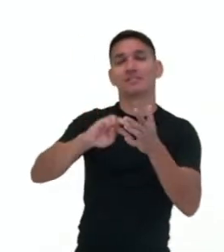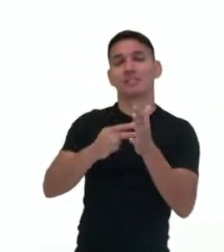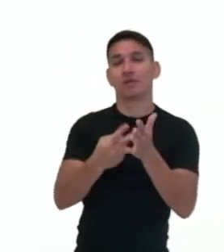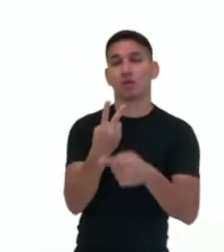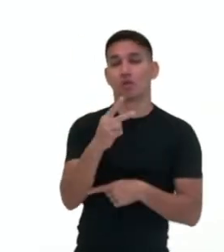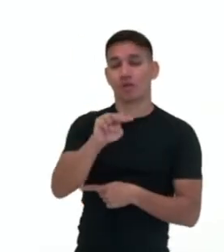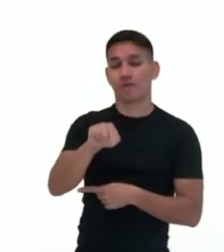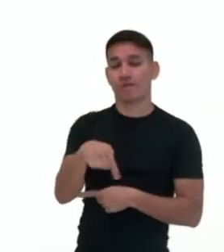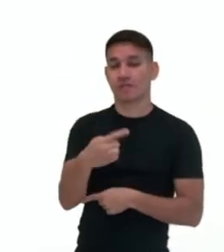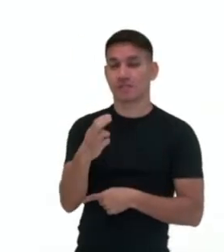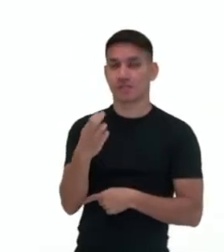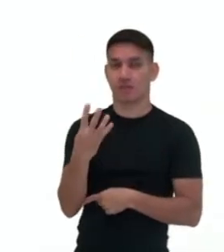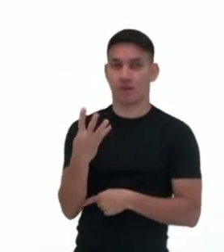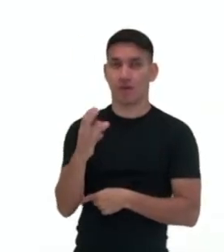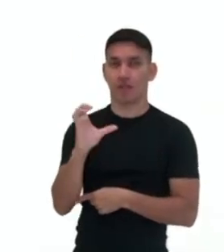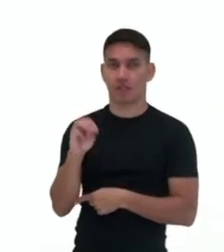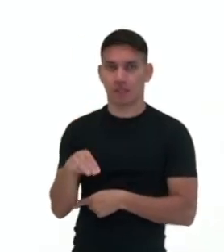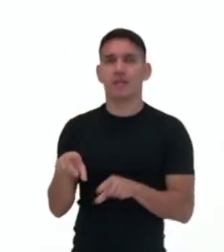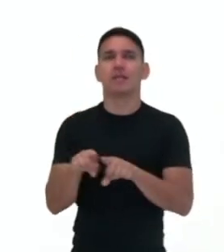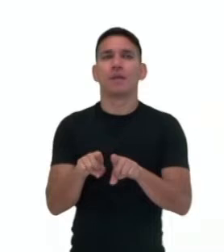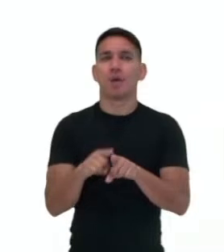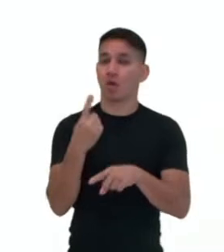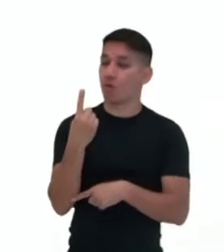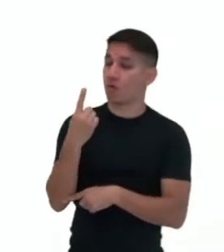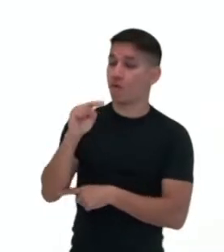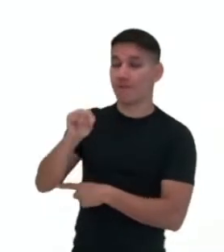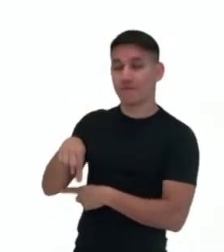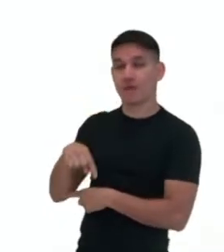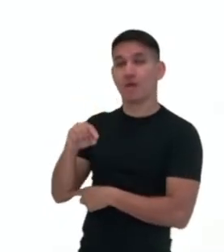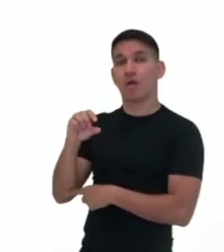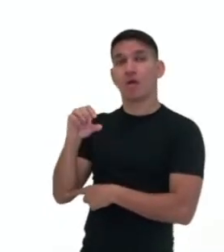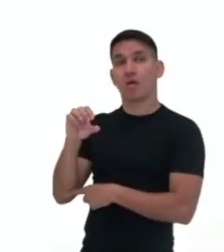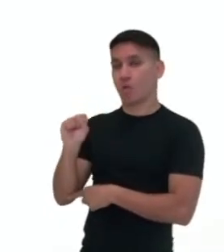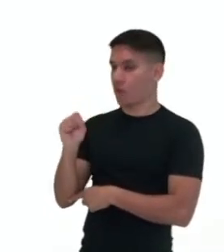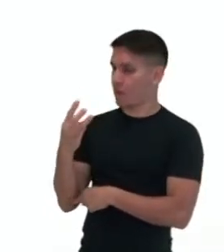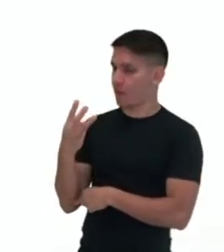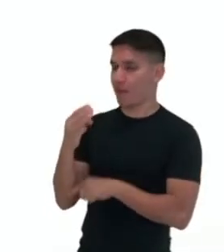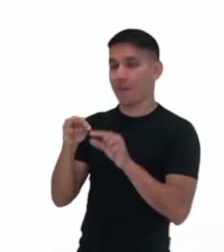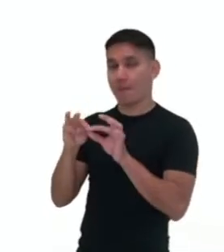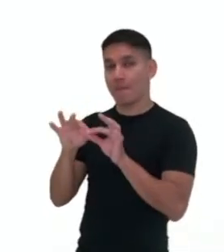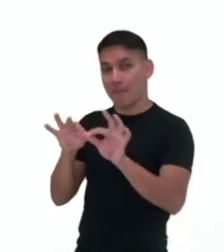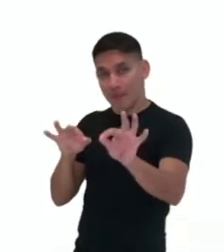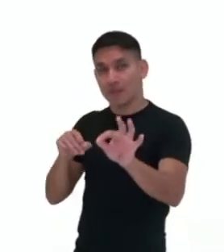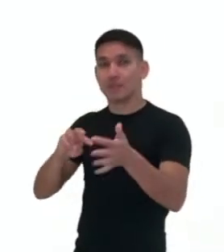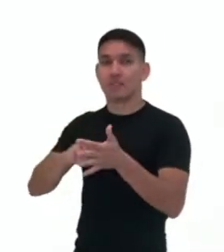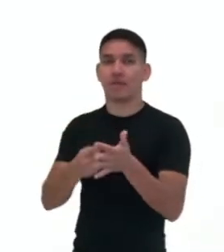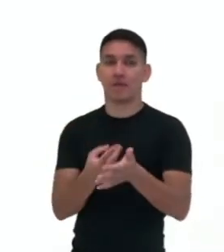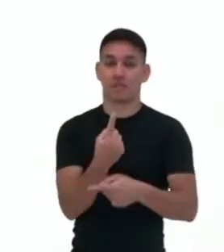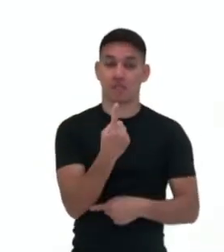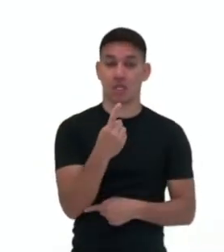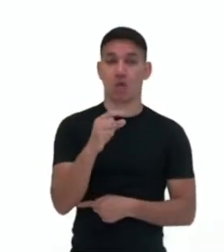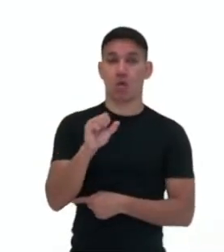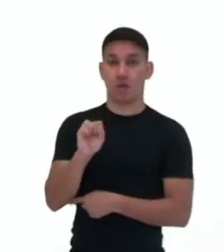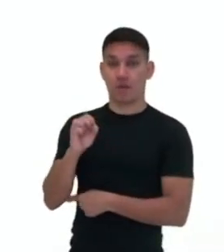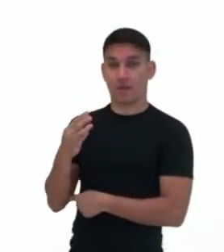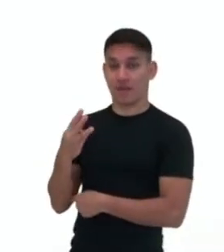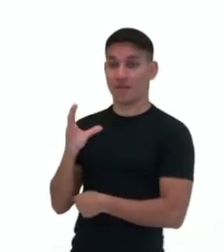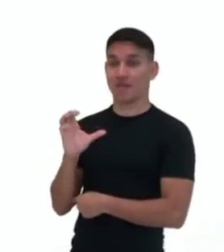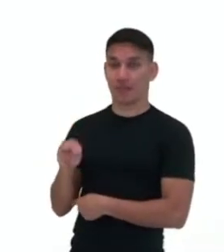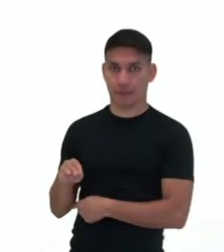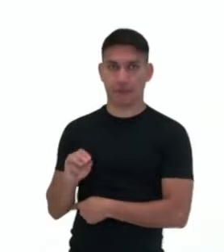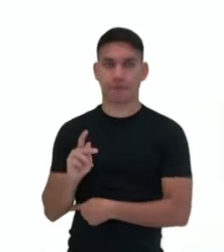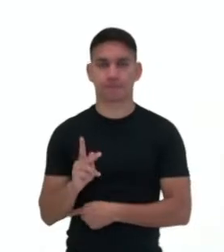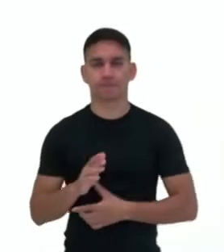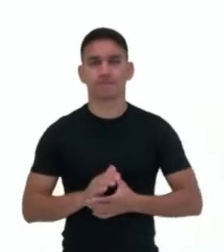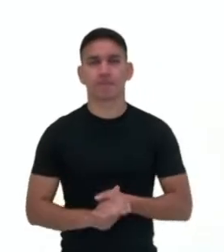que 1,83 metros equivalem a 183 centímetros, né? Então, tá. Aí,